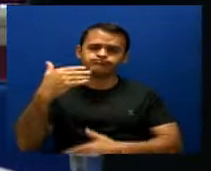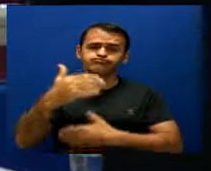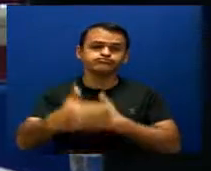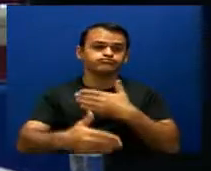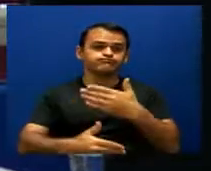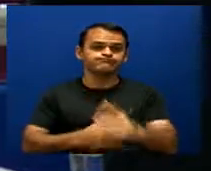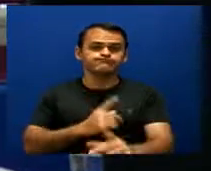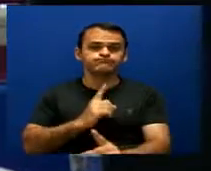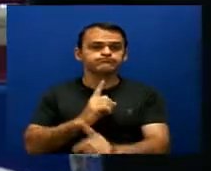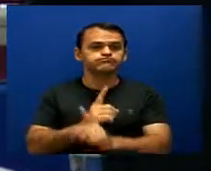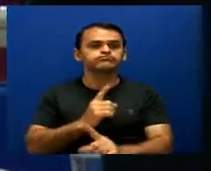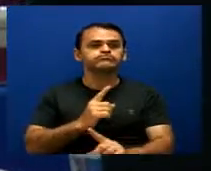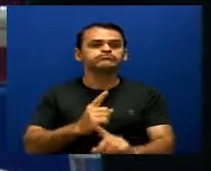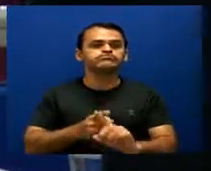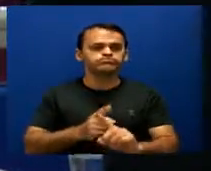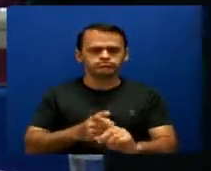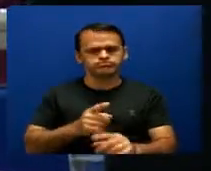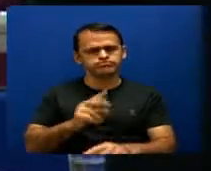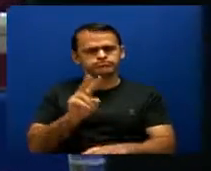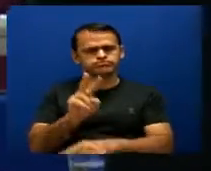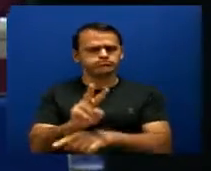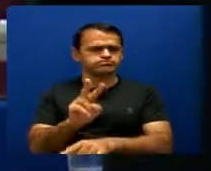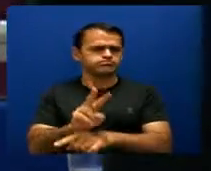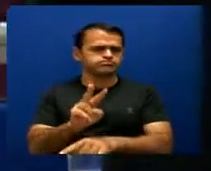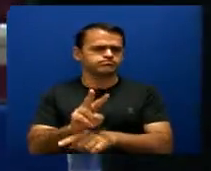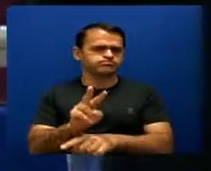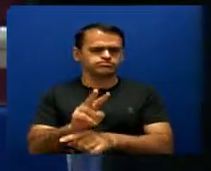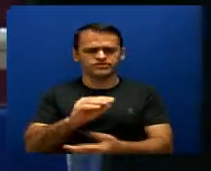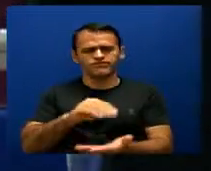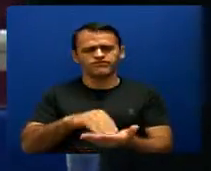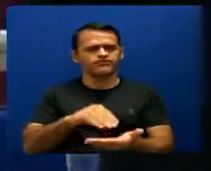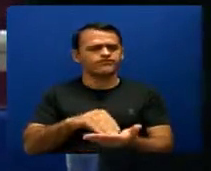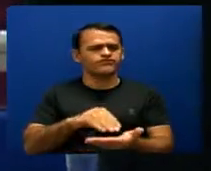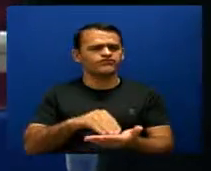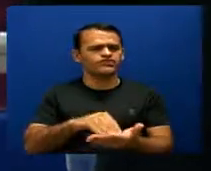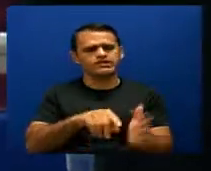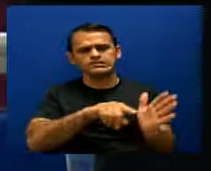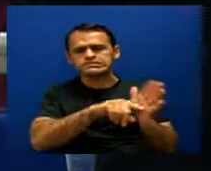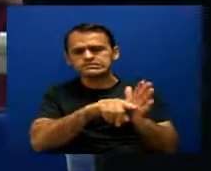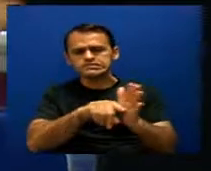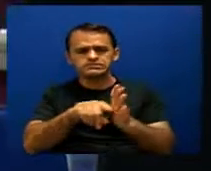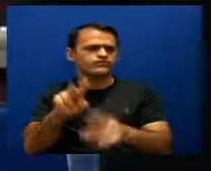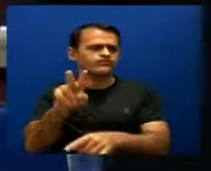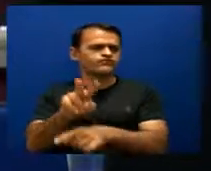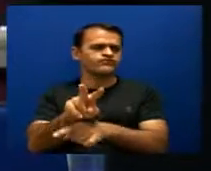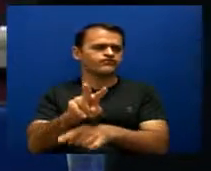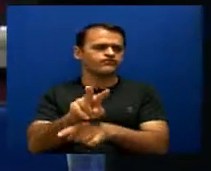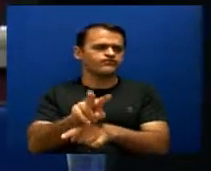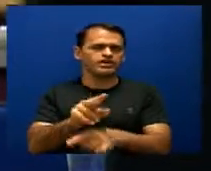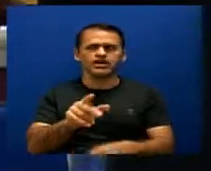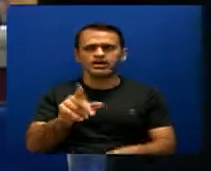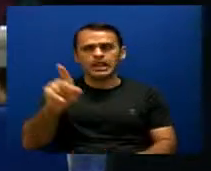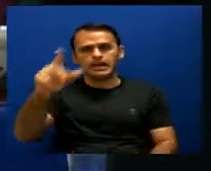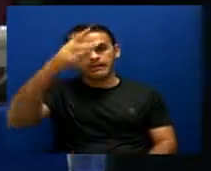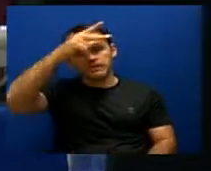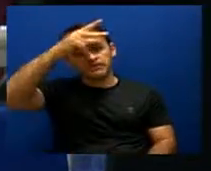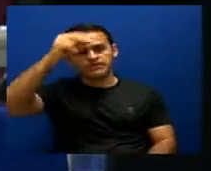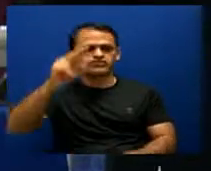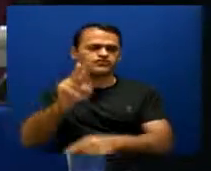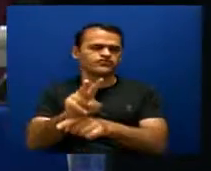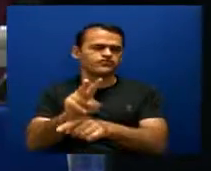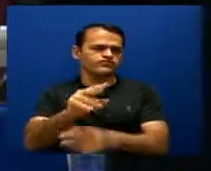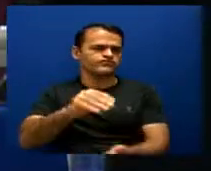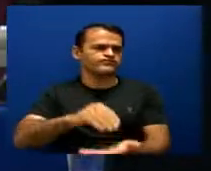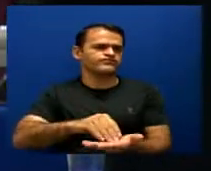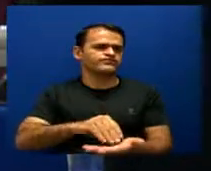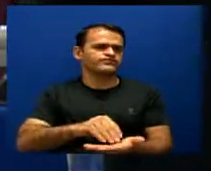ponto porque faltou uma fiscalização mais segura, faltou uma fiscalização dos, né, dos órgãos públicos. Então,